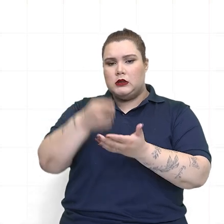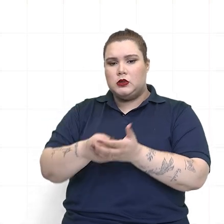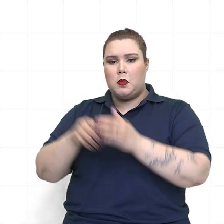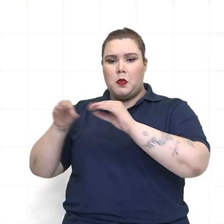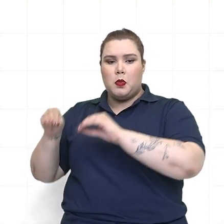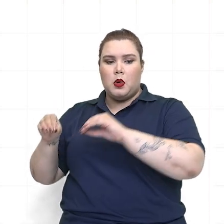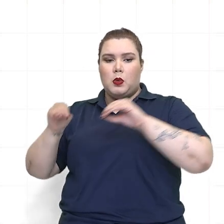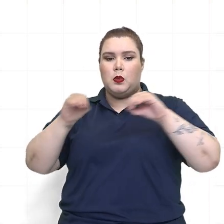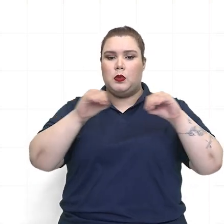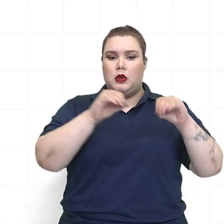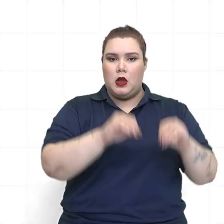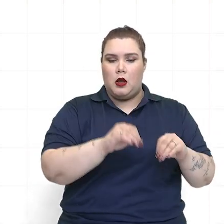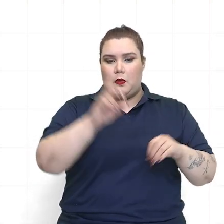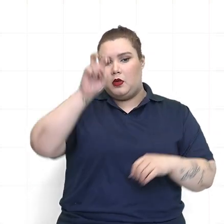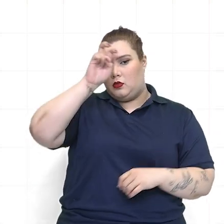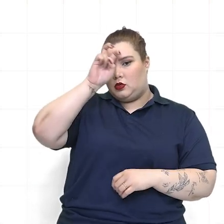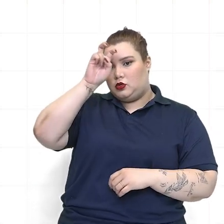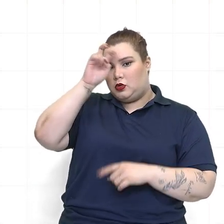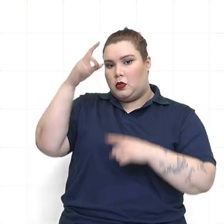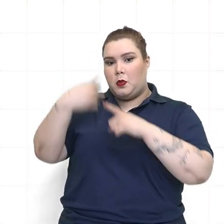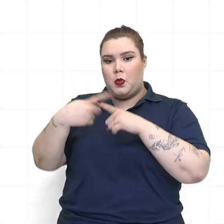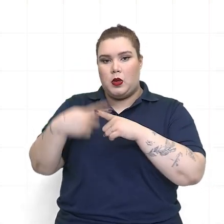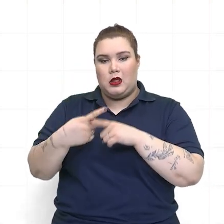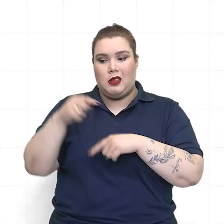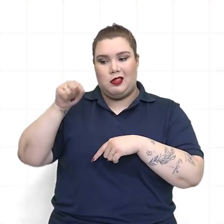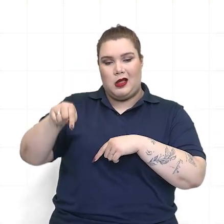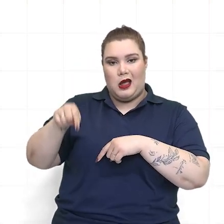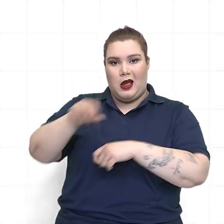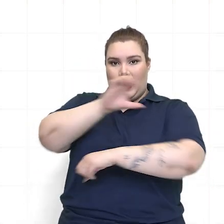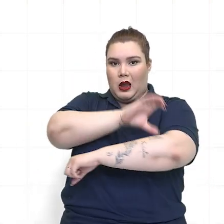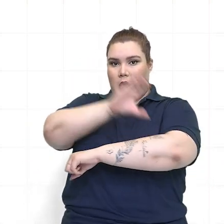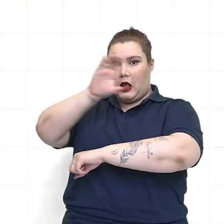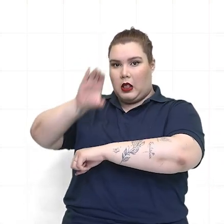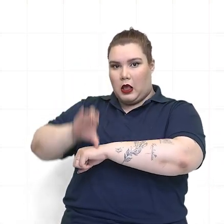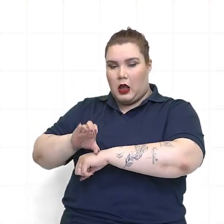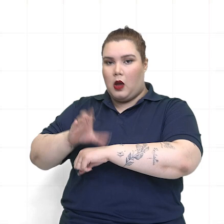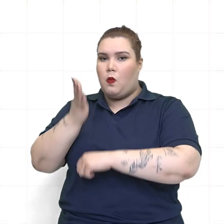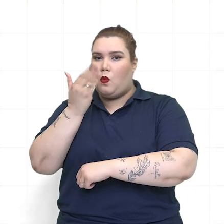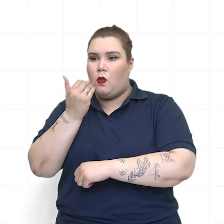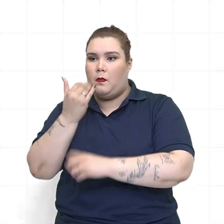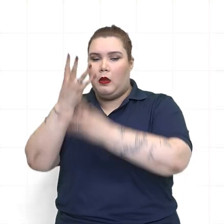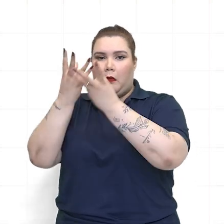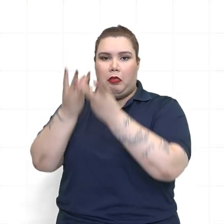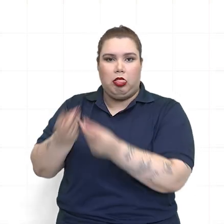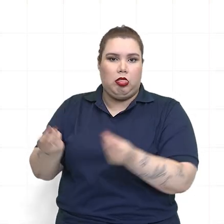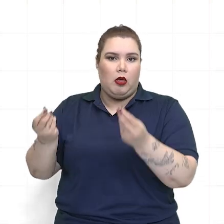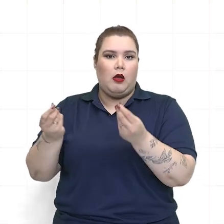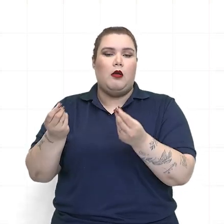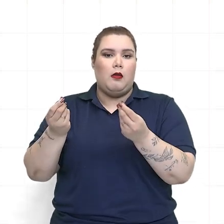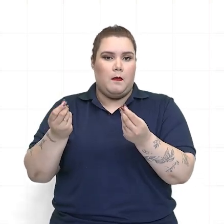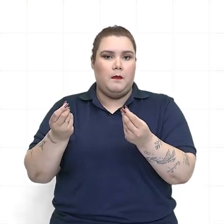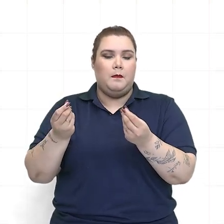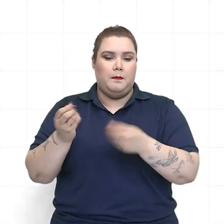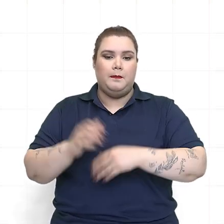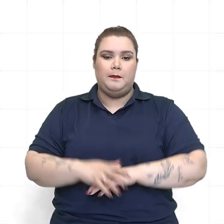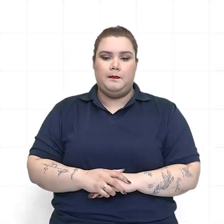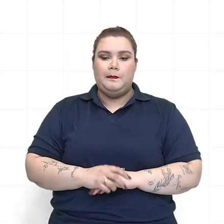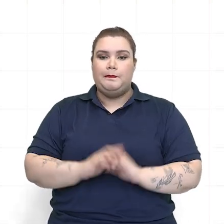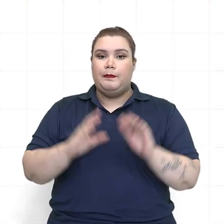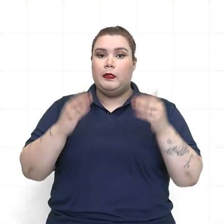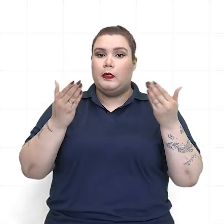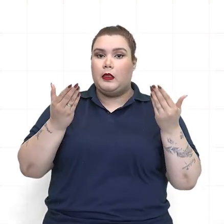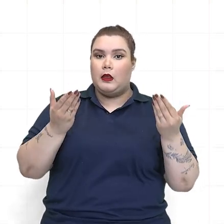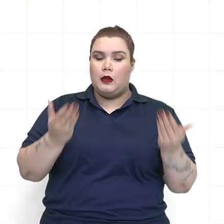Egito, motivados pela escassez de alimentos em toda a Canaã. E